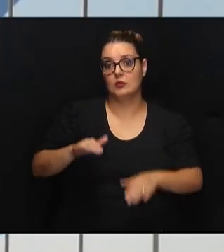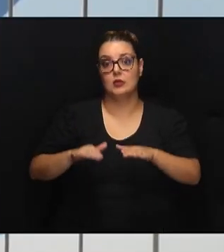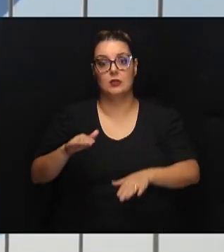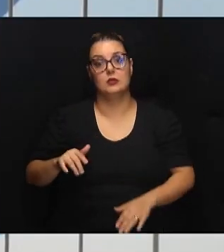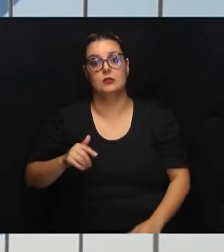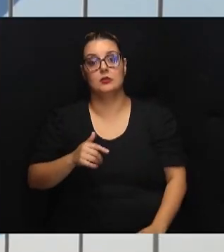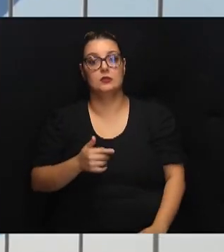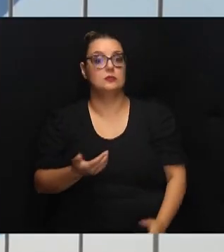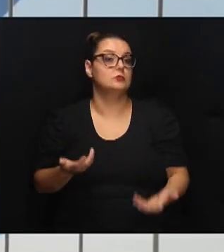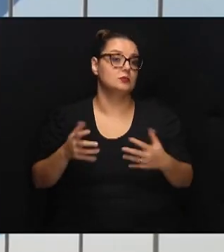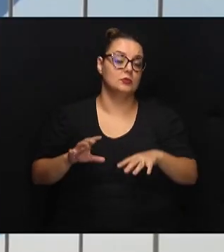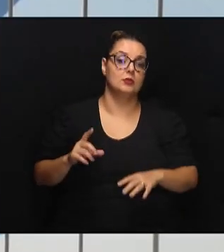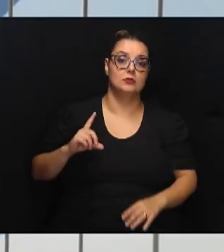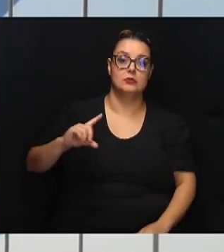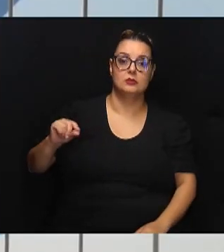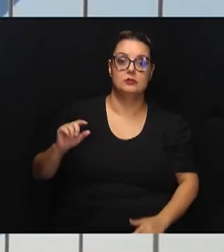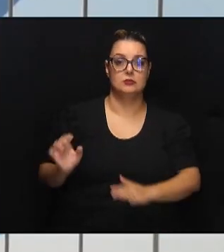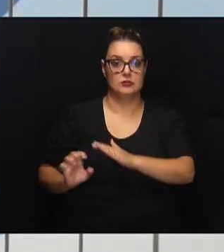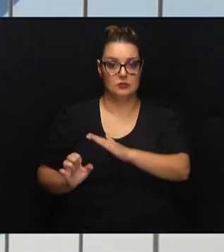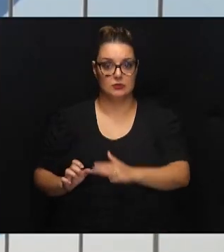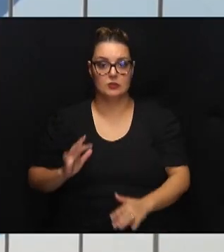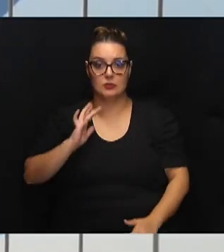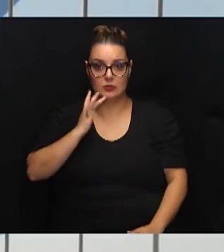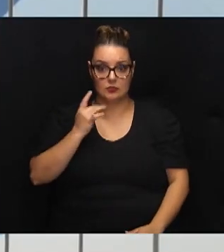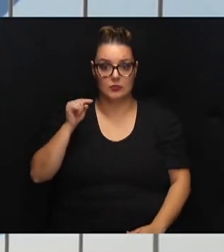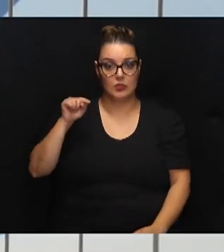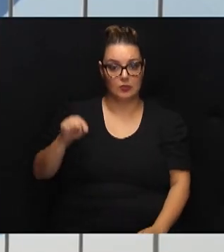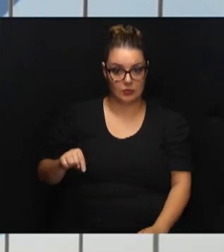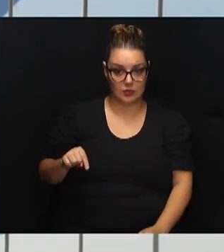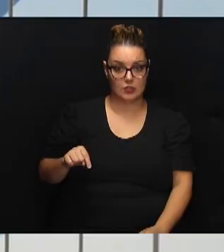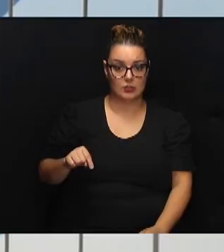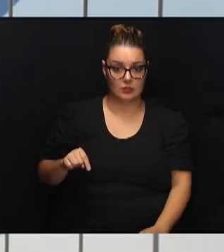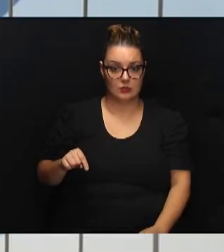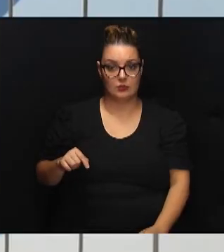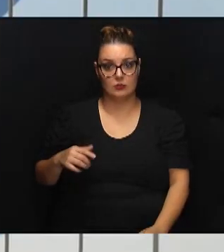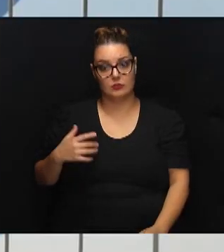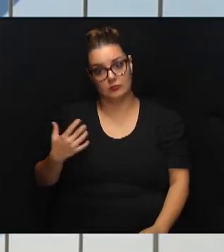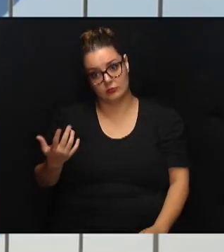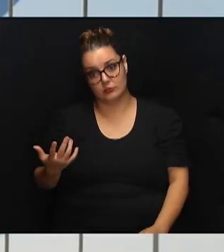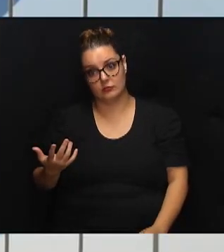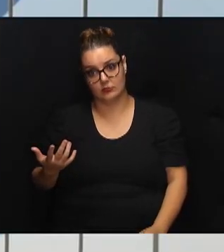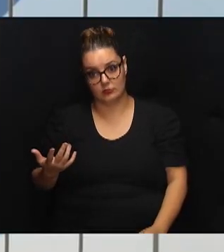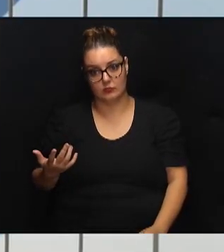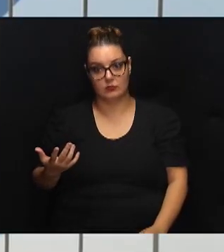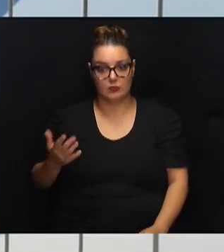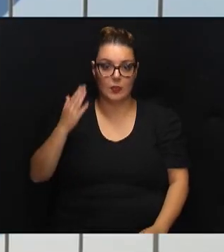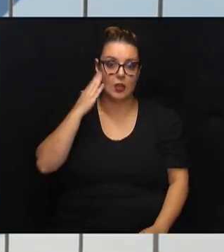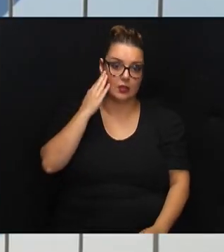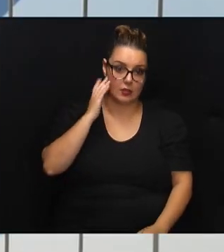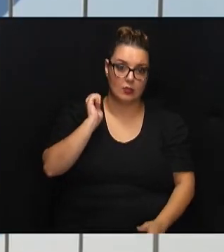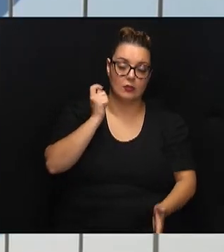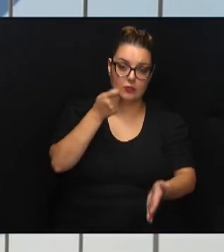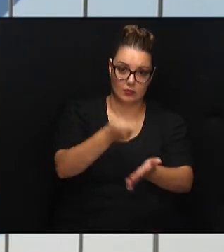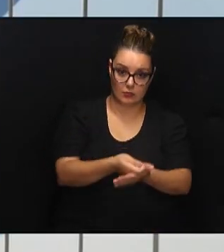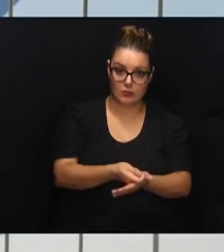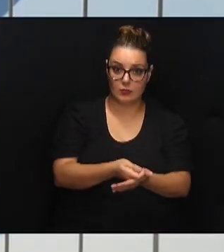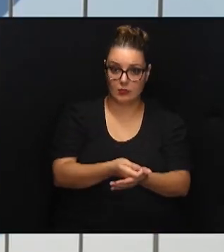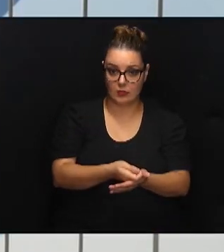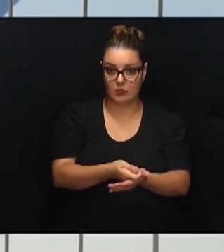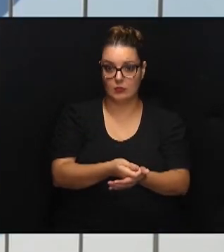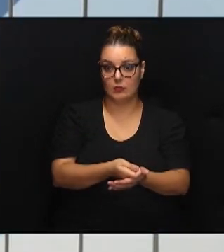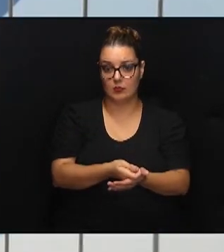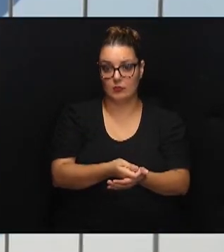saia da empresa. Então eu prefiro ficar com ele, ainda que entendo que tô pagando